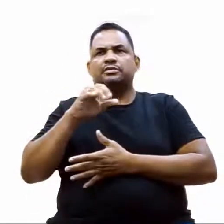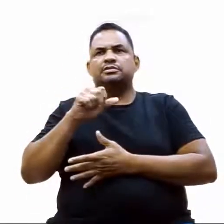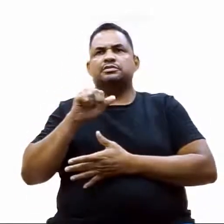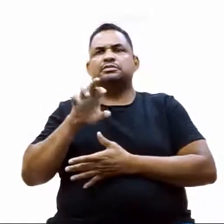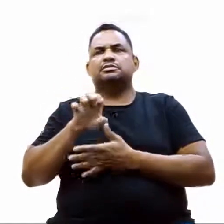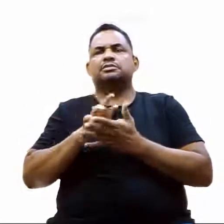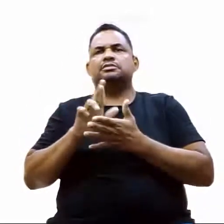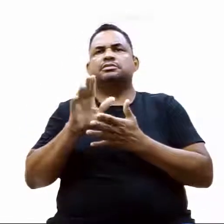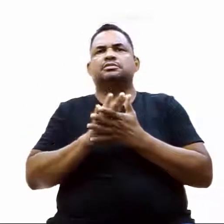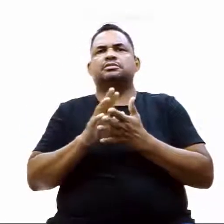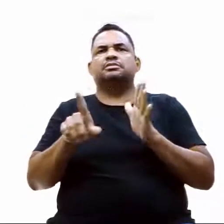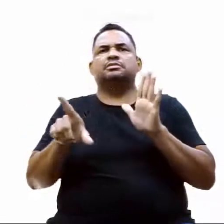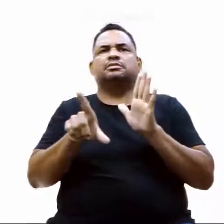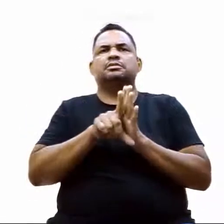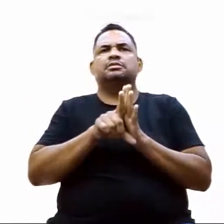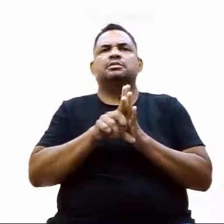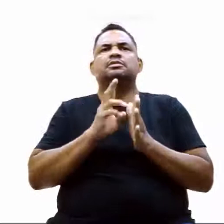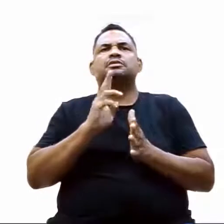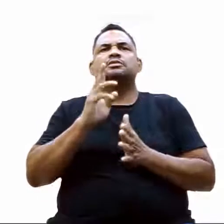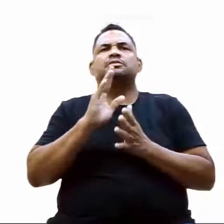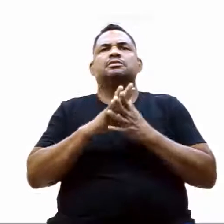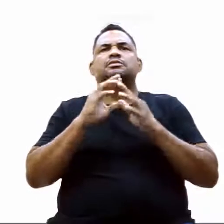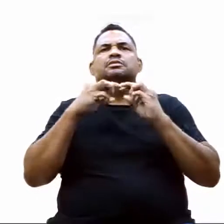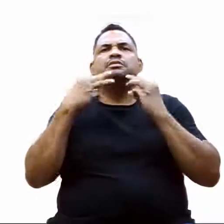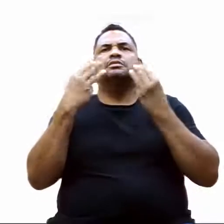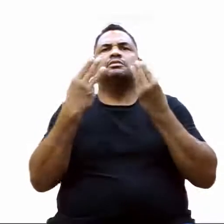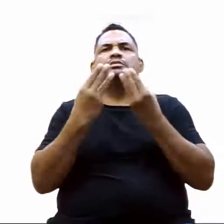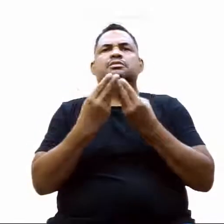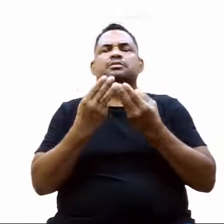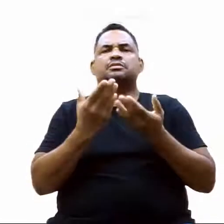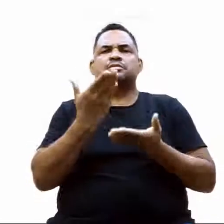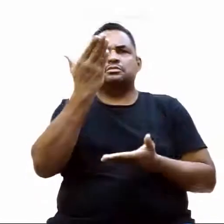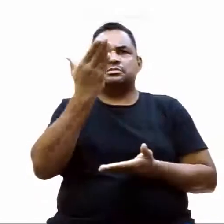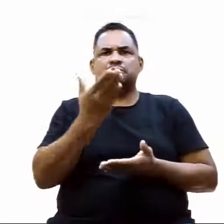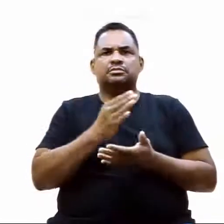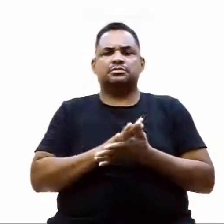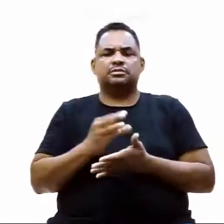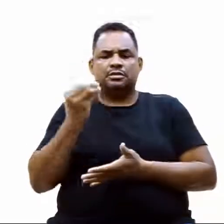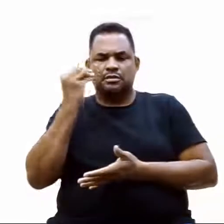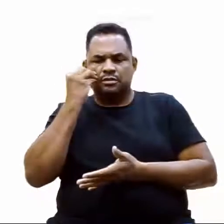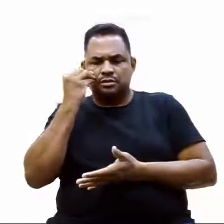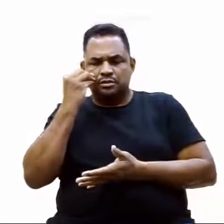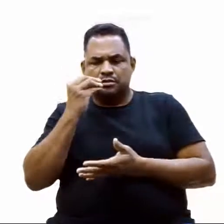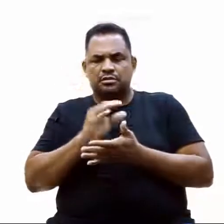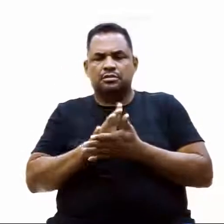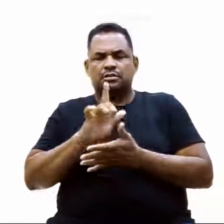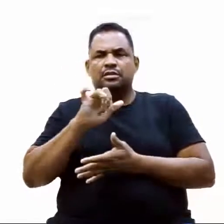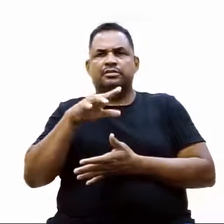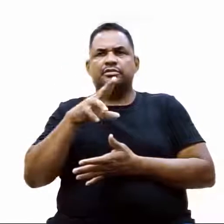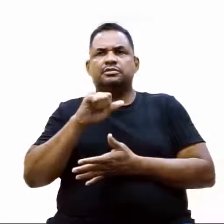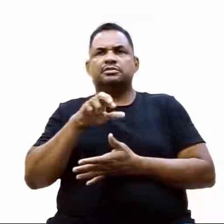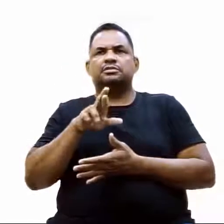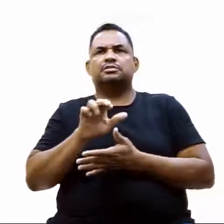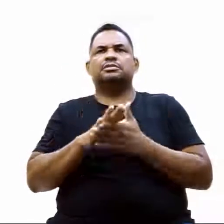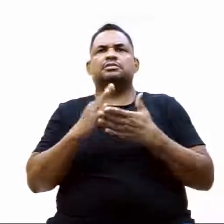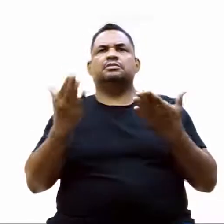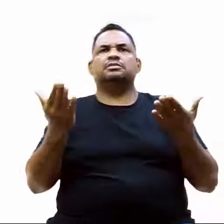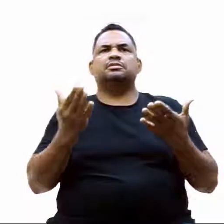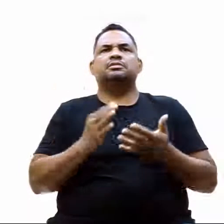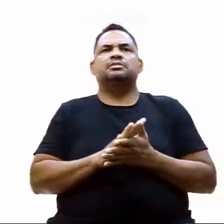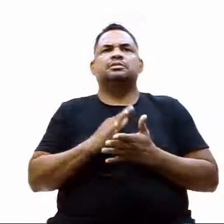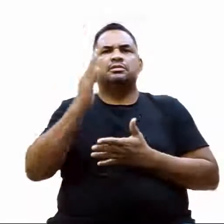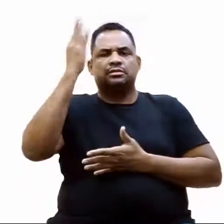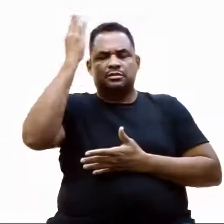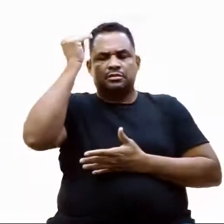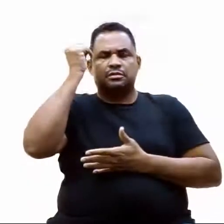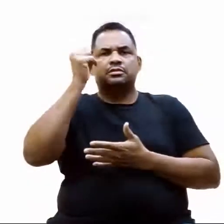conservação da massa. E diante dos experimentos de Lavoisier, sabemos